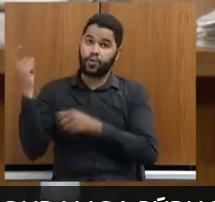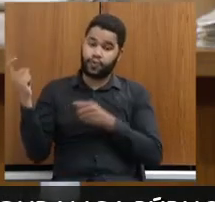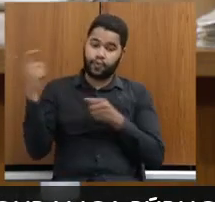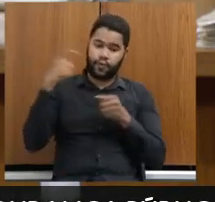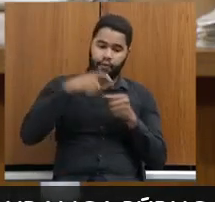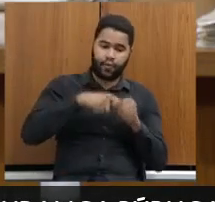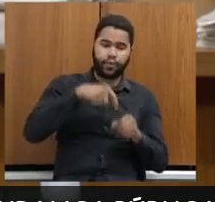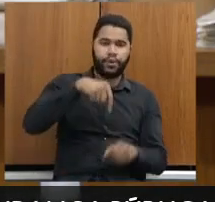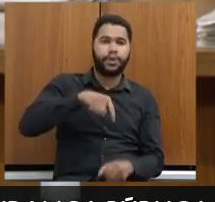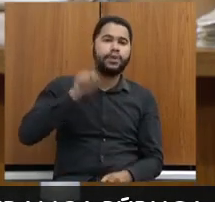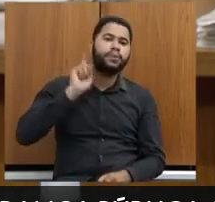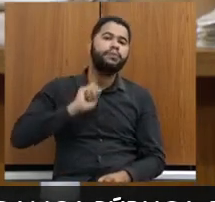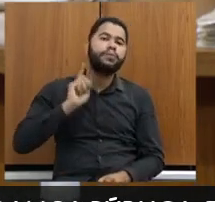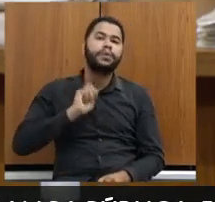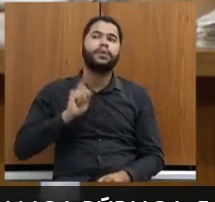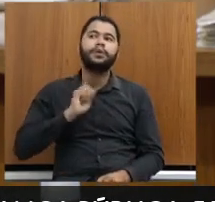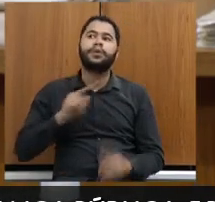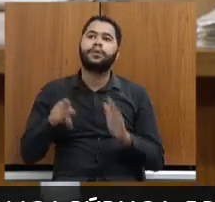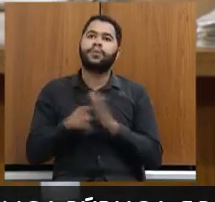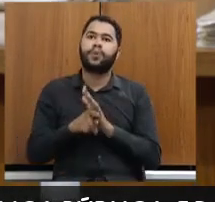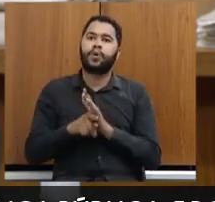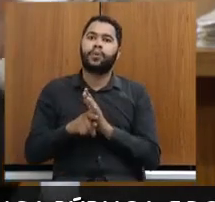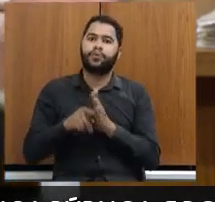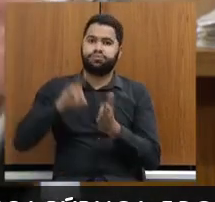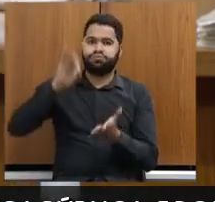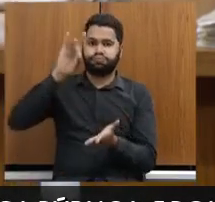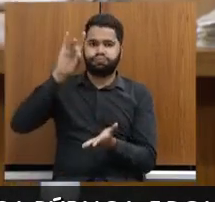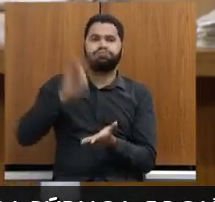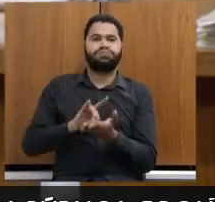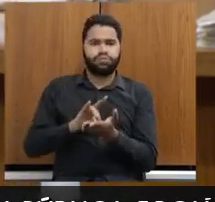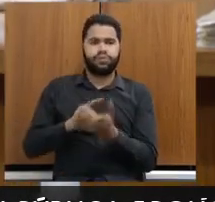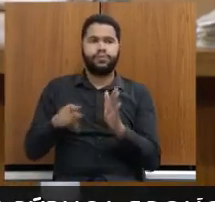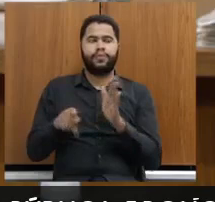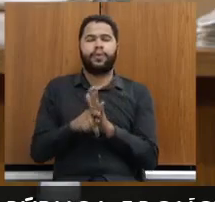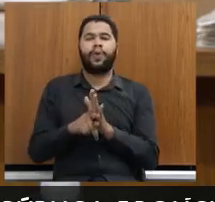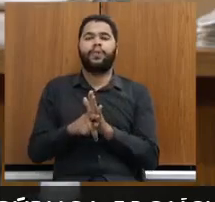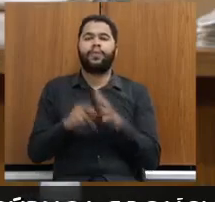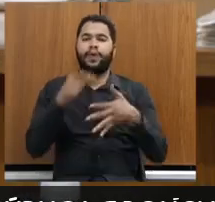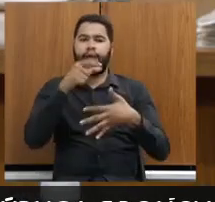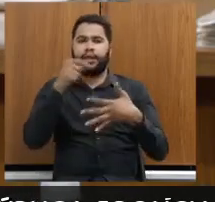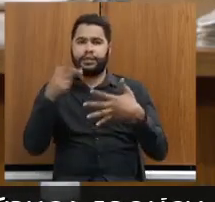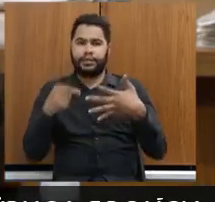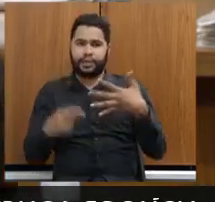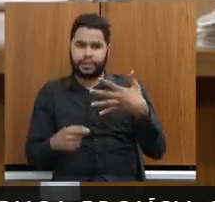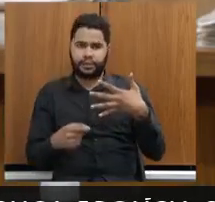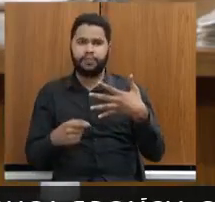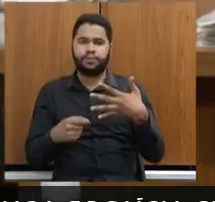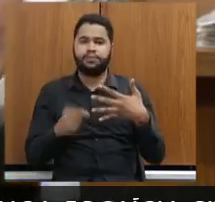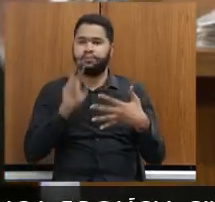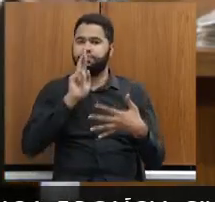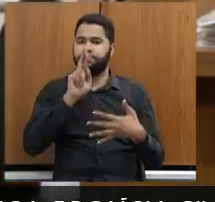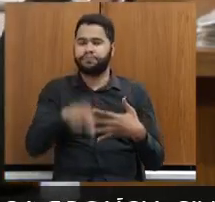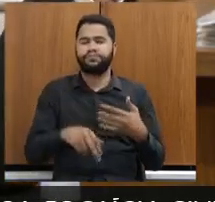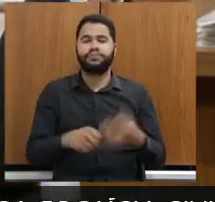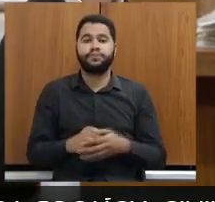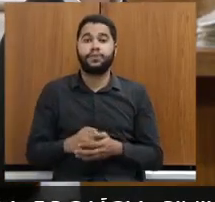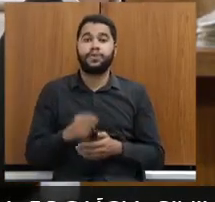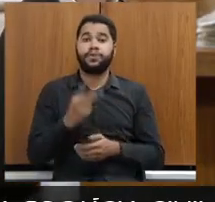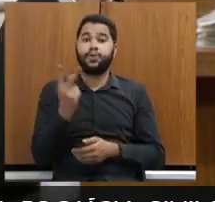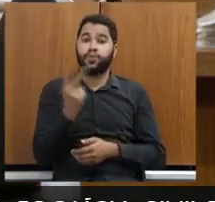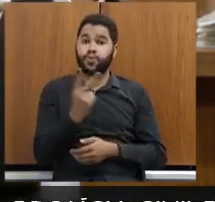notícia o nosso homologamos a polícia civil o resultado da licitação Então são duas